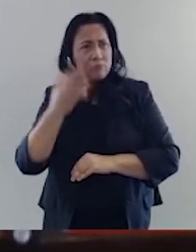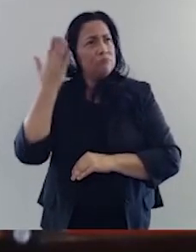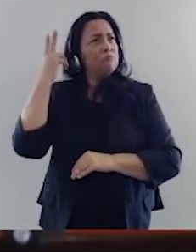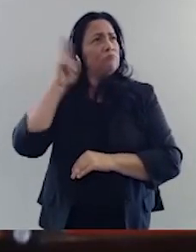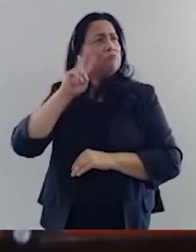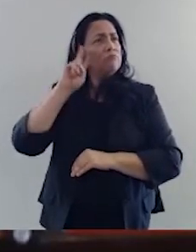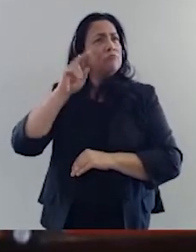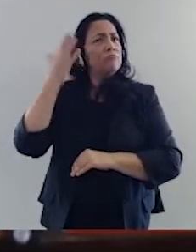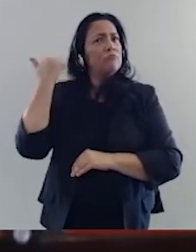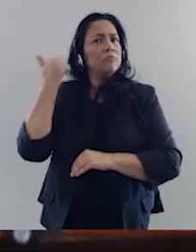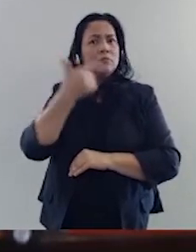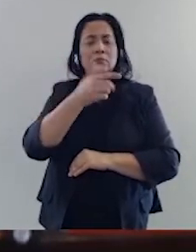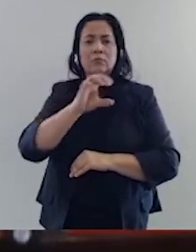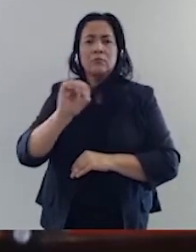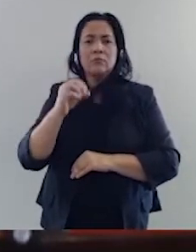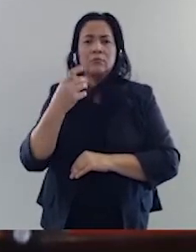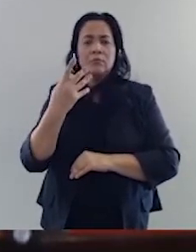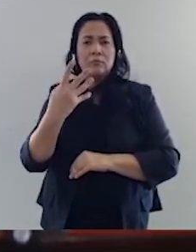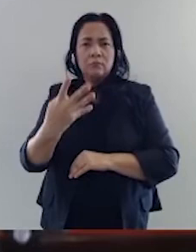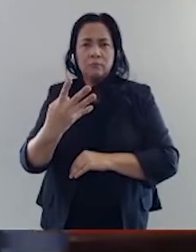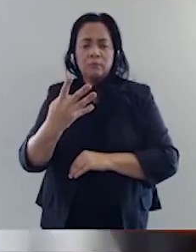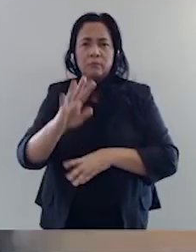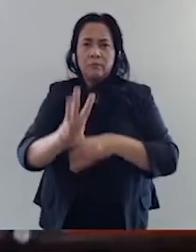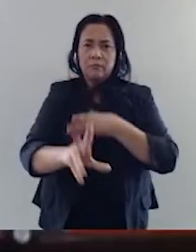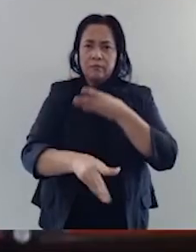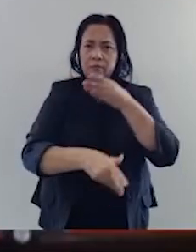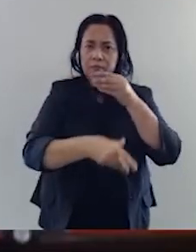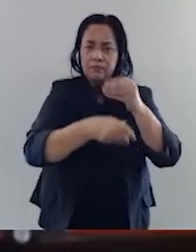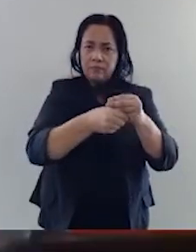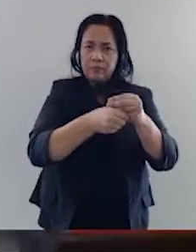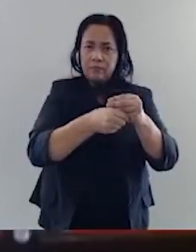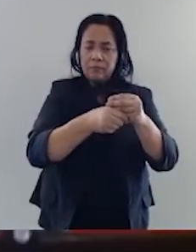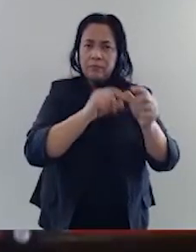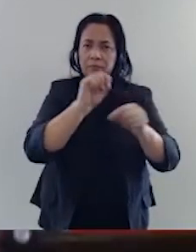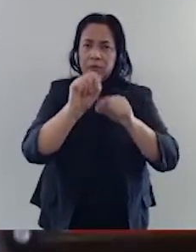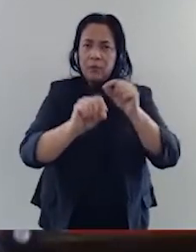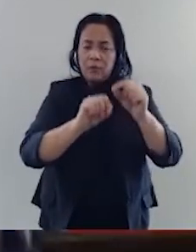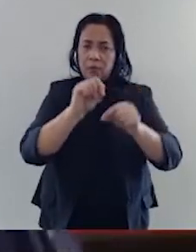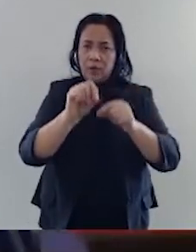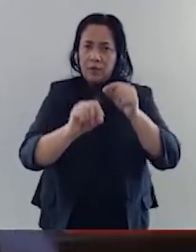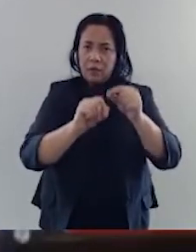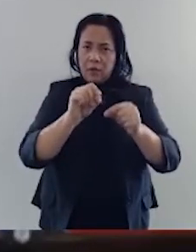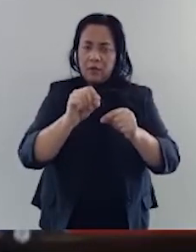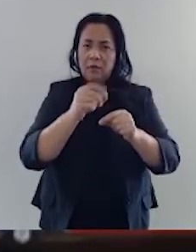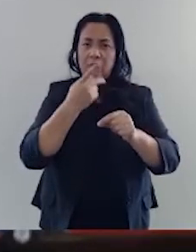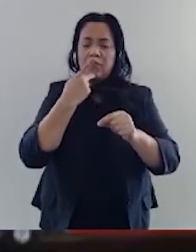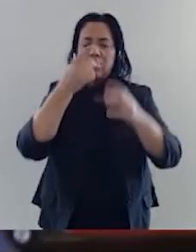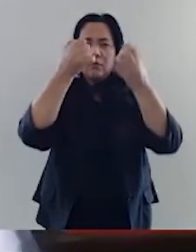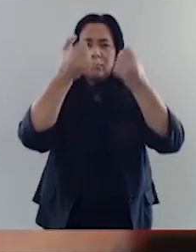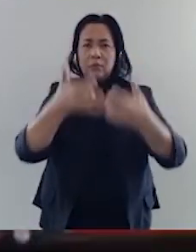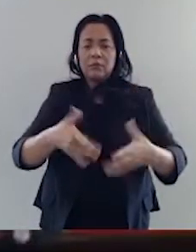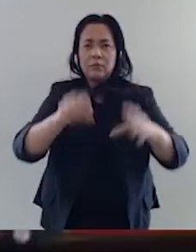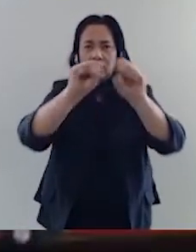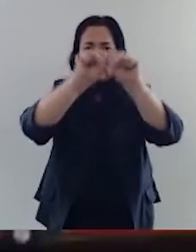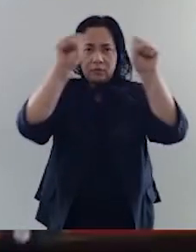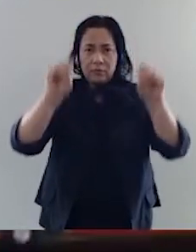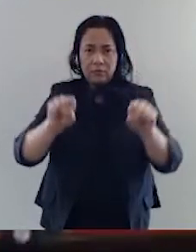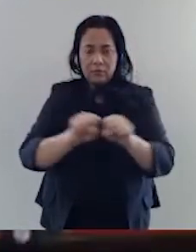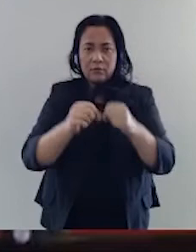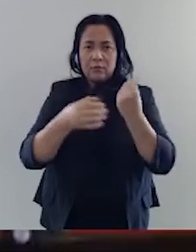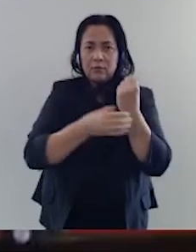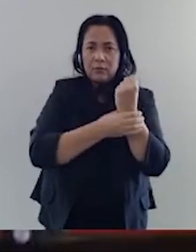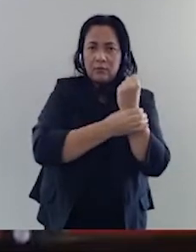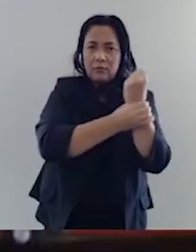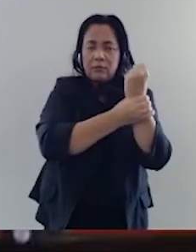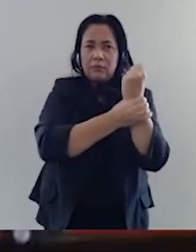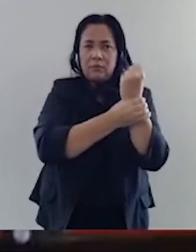veio estabelecer, completando esse sistema notável de mecanismos destinados a garantir a aplicação